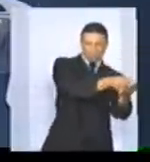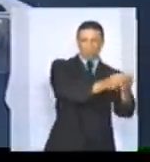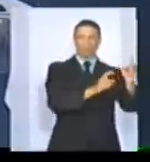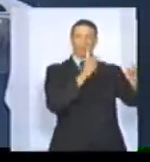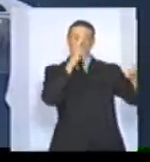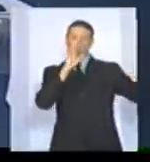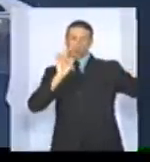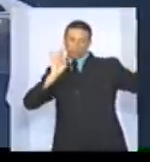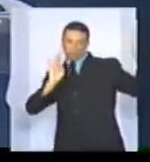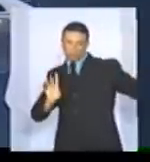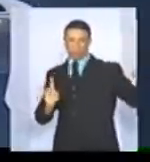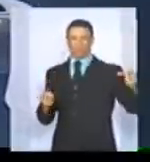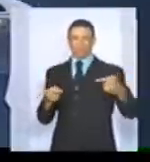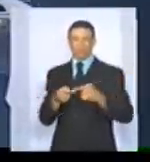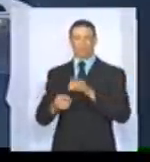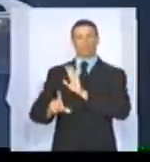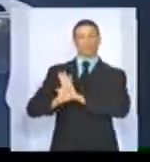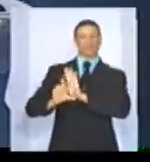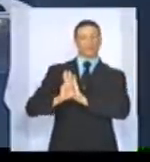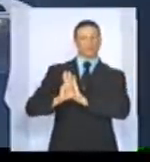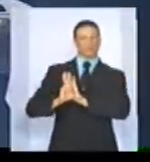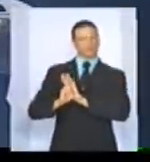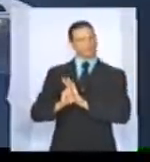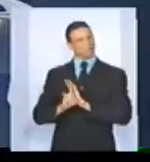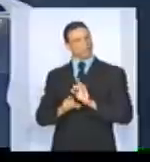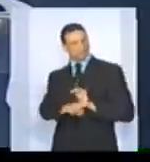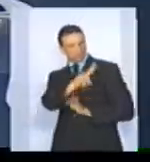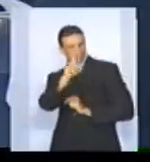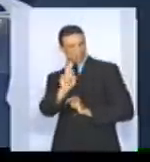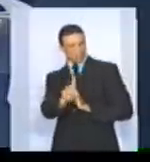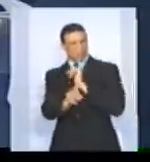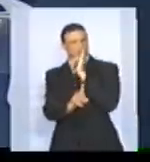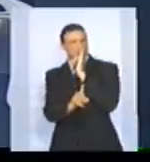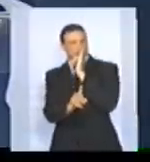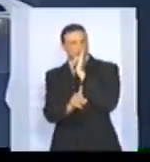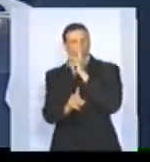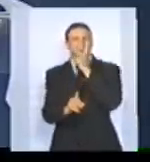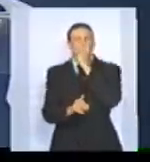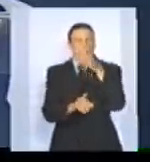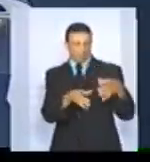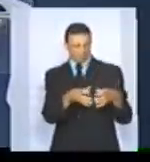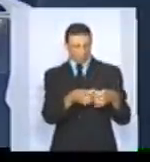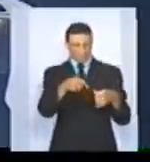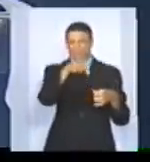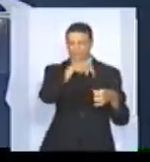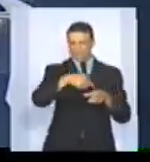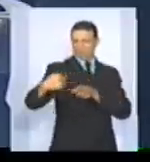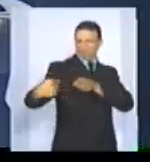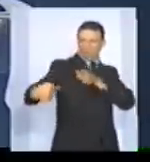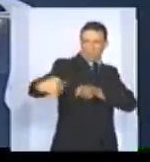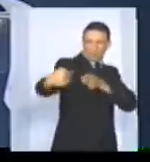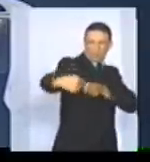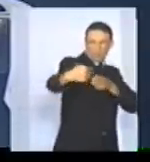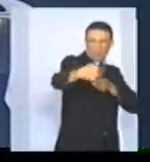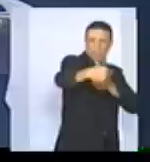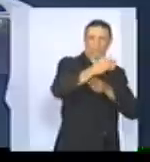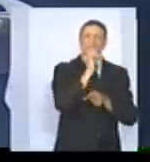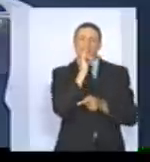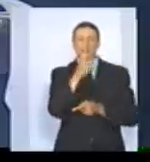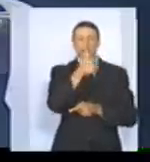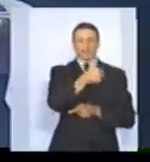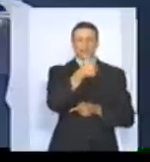por parte da ANSINE? Será que é porque este setor de publicidade tornou-se competitivo, rentável e saiu de